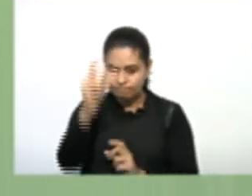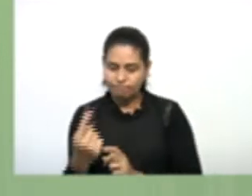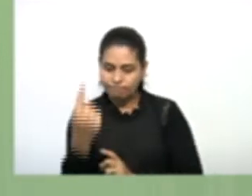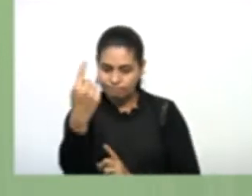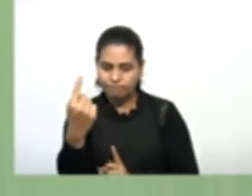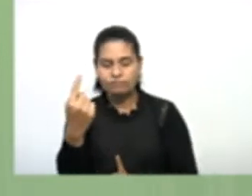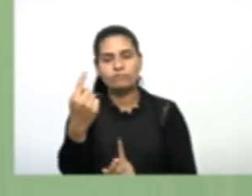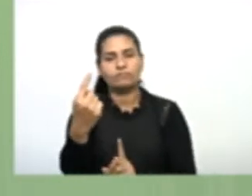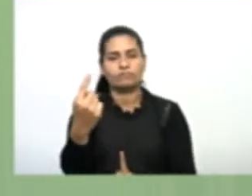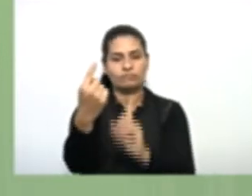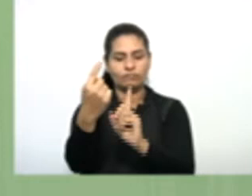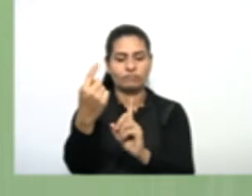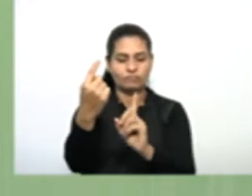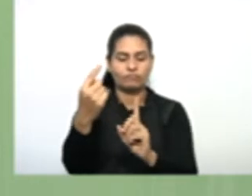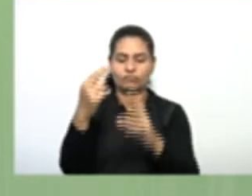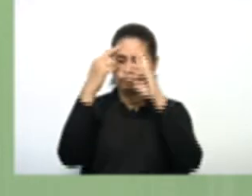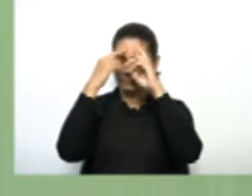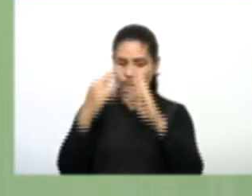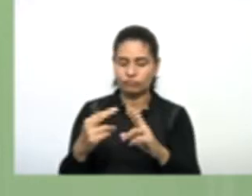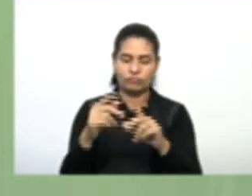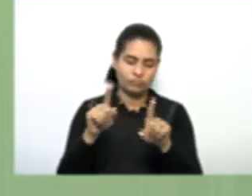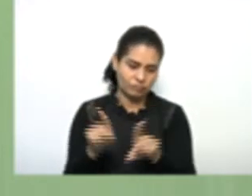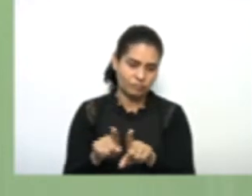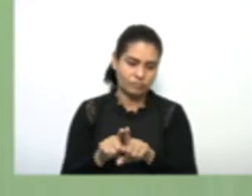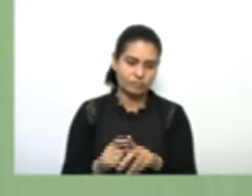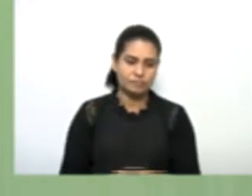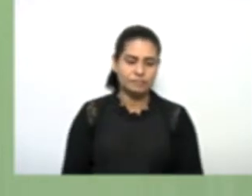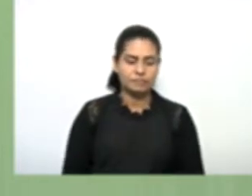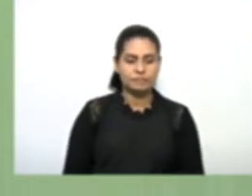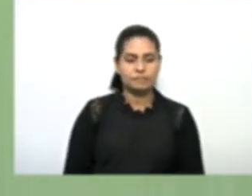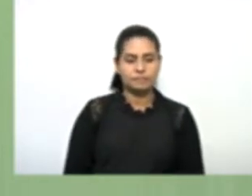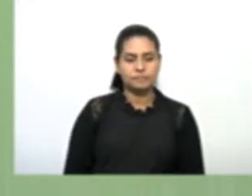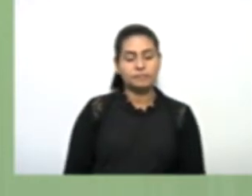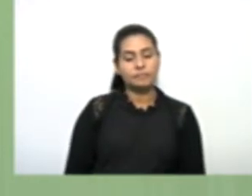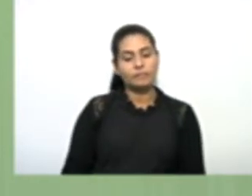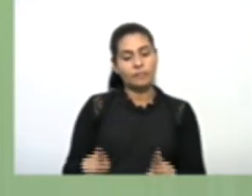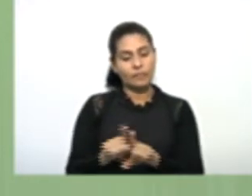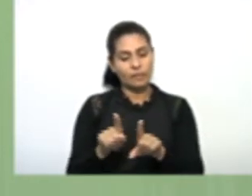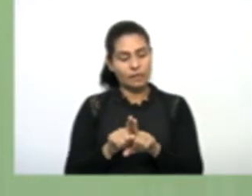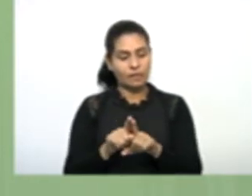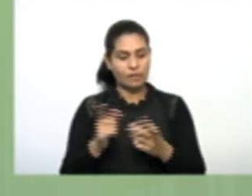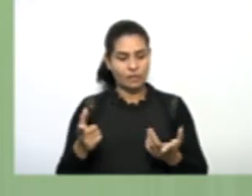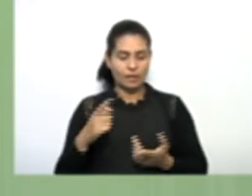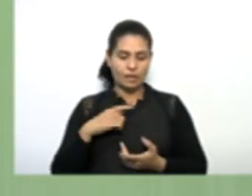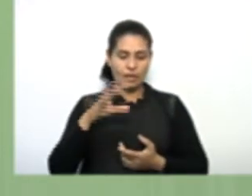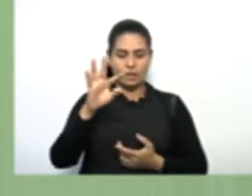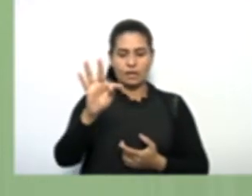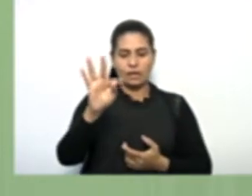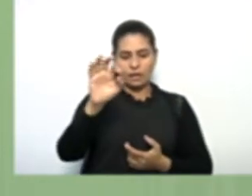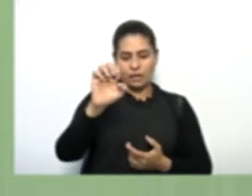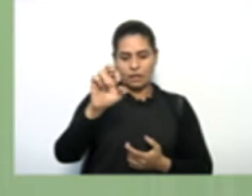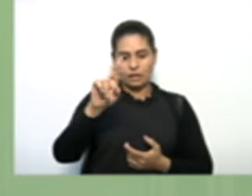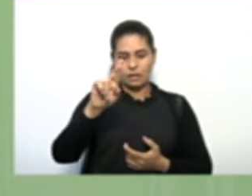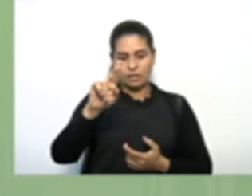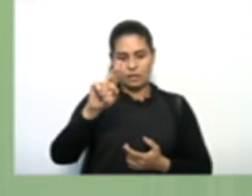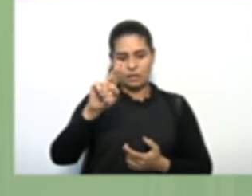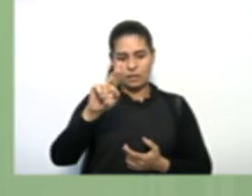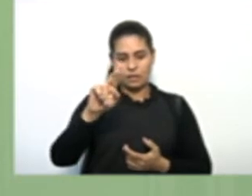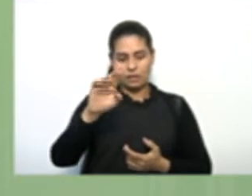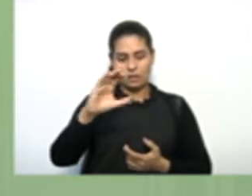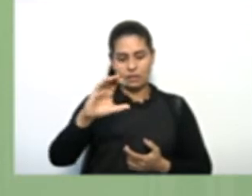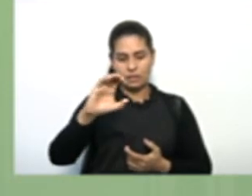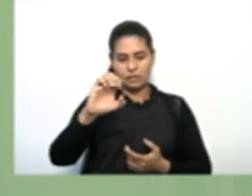uma subordinação ao seu empregador. Nós vamos discutir na aula de hoje também um pouco dos conceitos